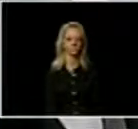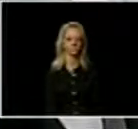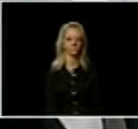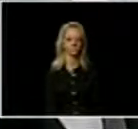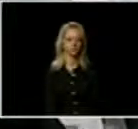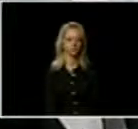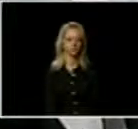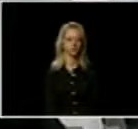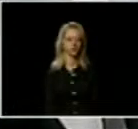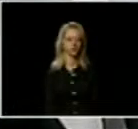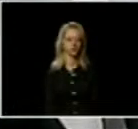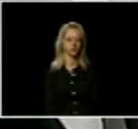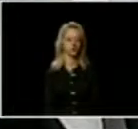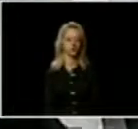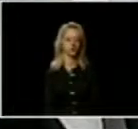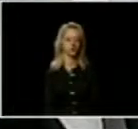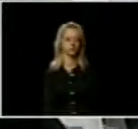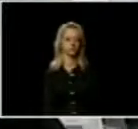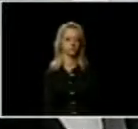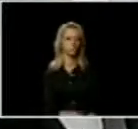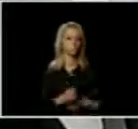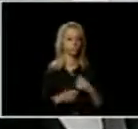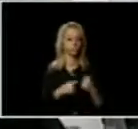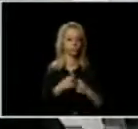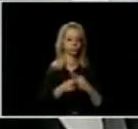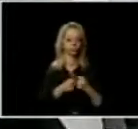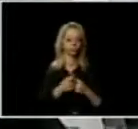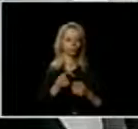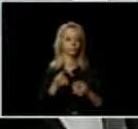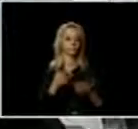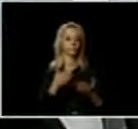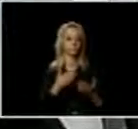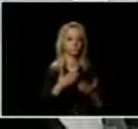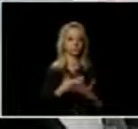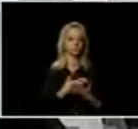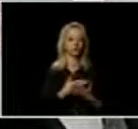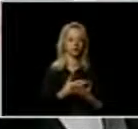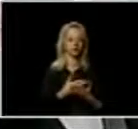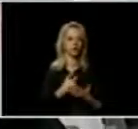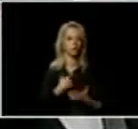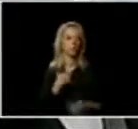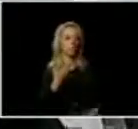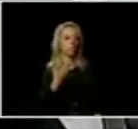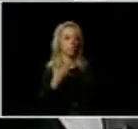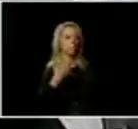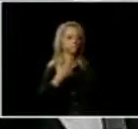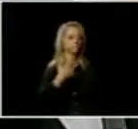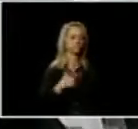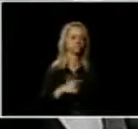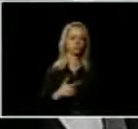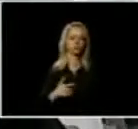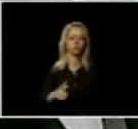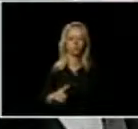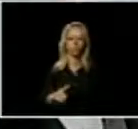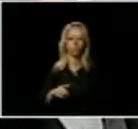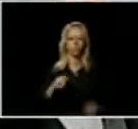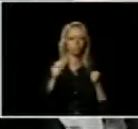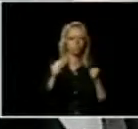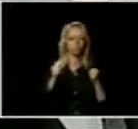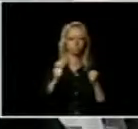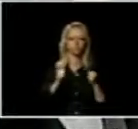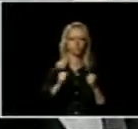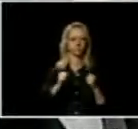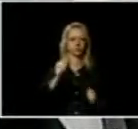além da autonomia financeira, que não consigo entender com a cidade de Taubaté, não tenha autonomia financeira nas suas